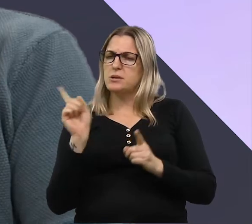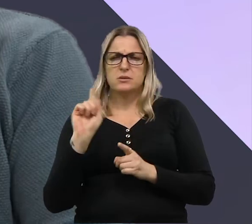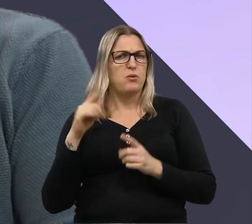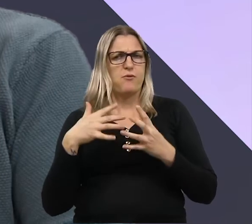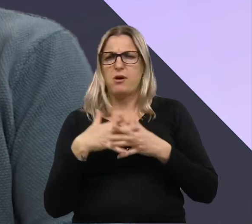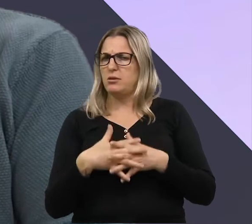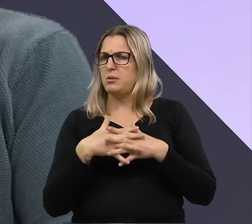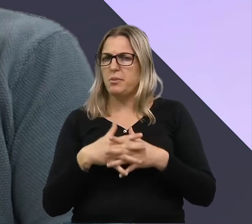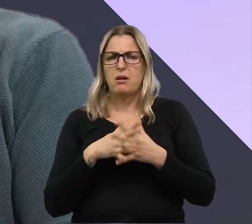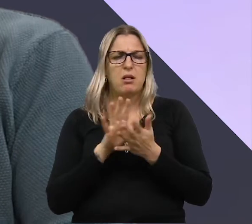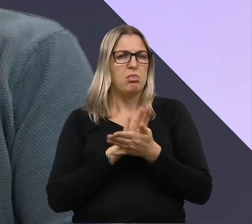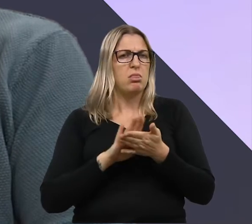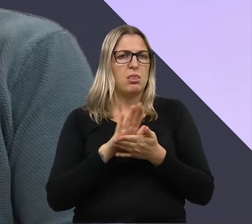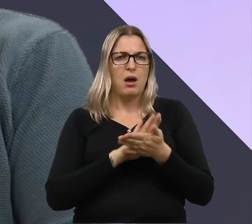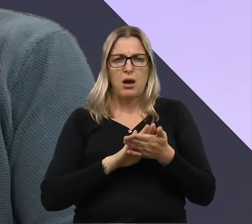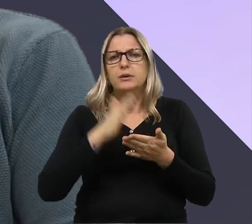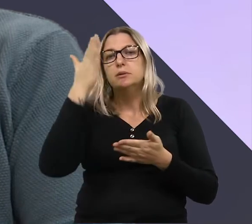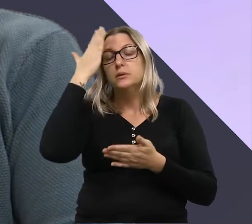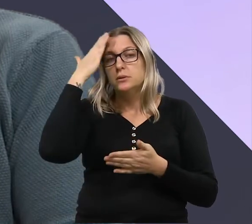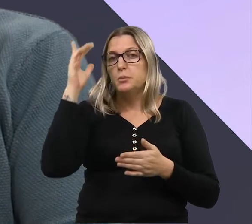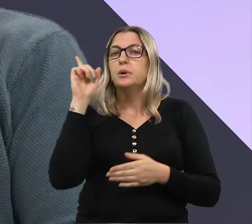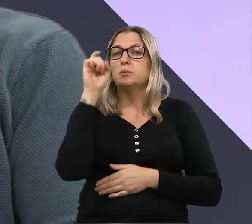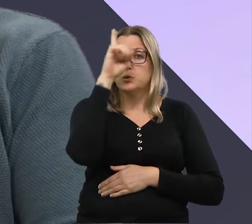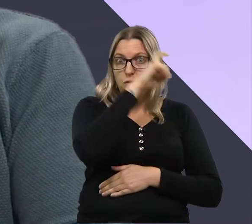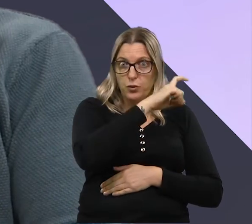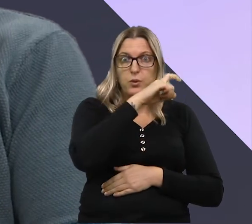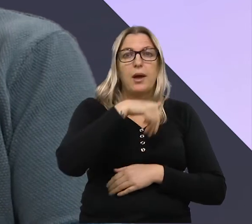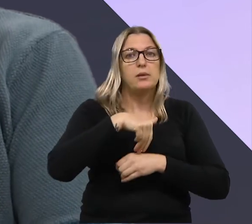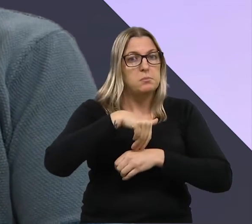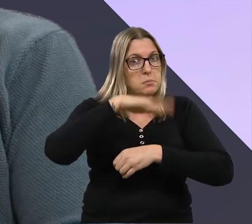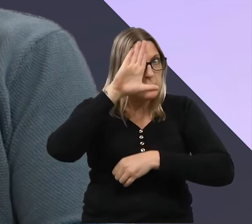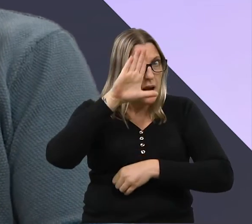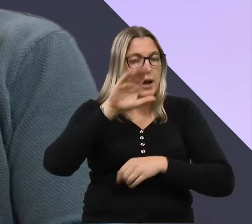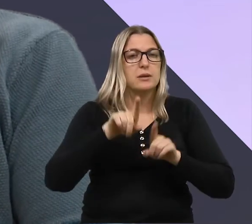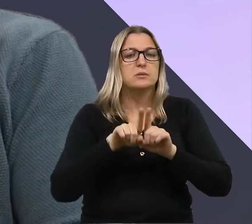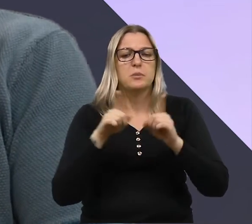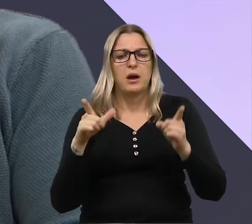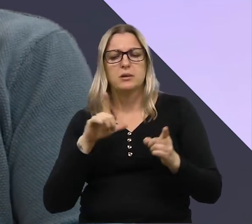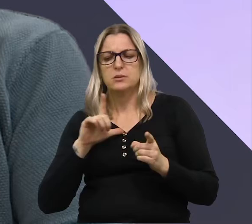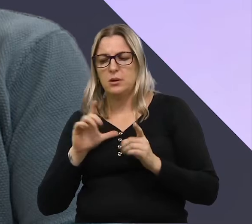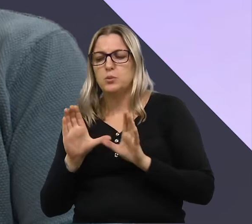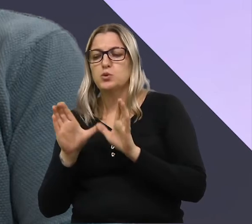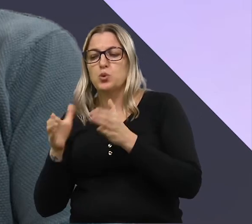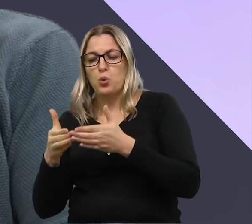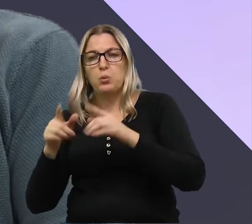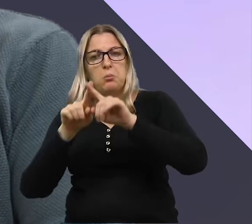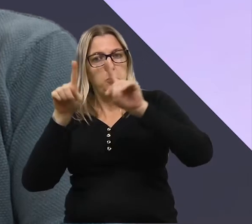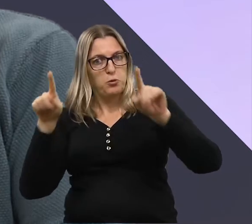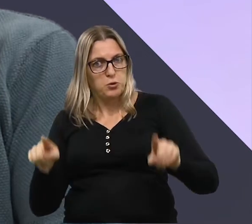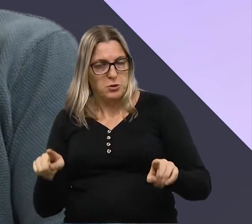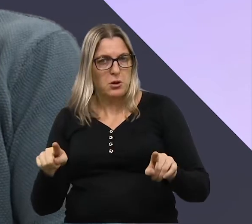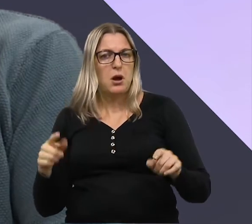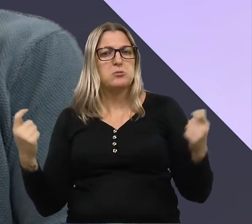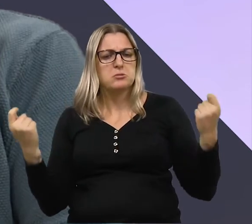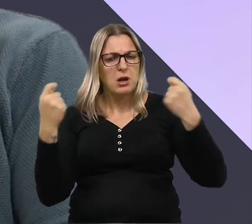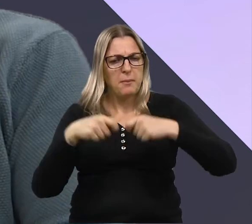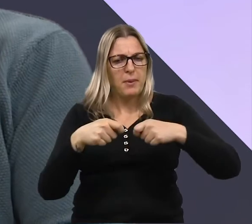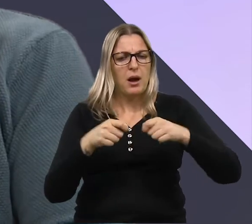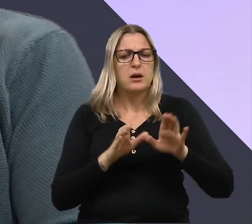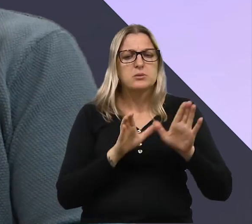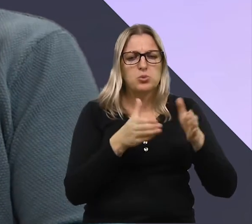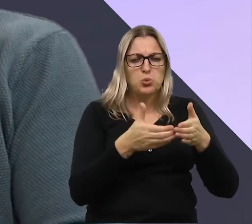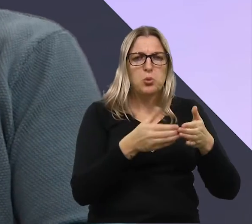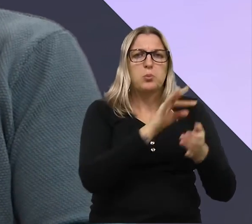isso Não vai atrapalhar não é nosso ter sabemos das dificuldades são maiores mas nós temos uma equipe lá qualificada Equipe